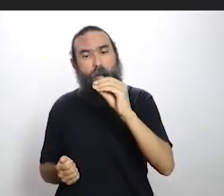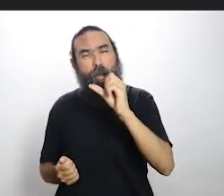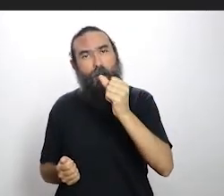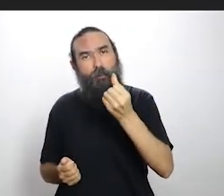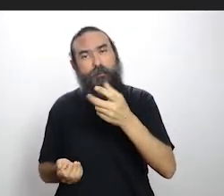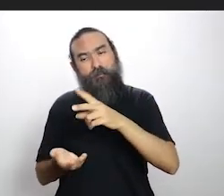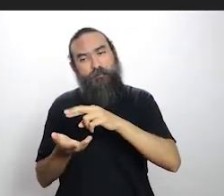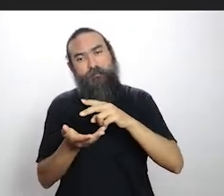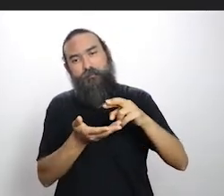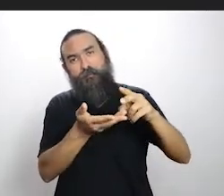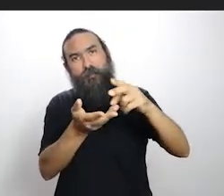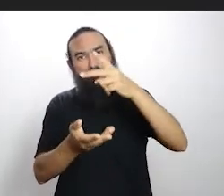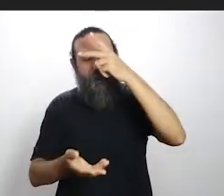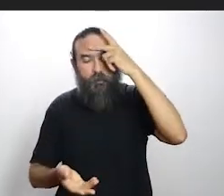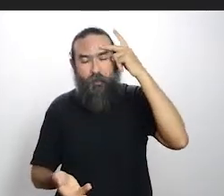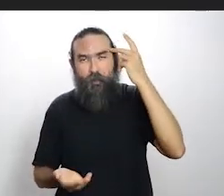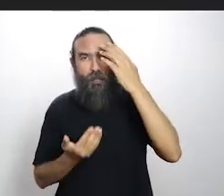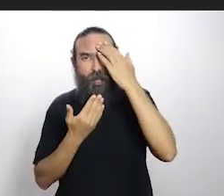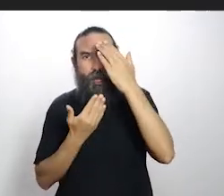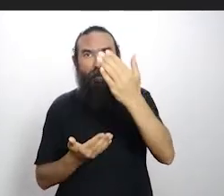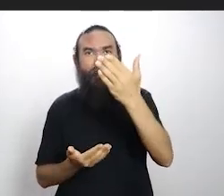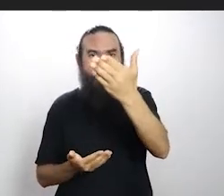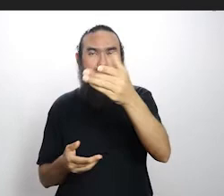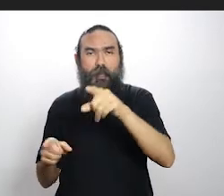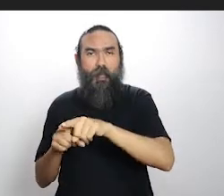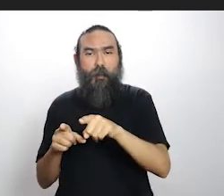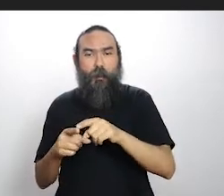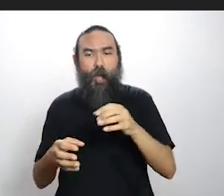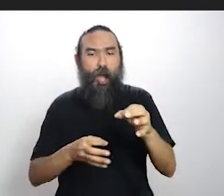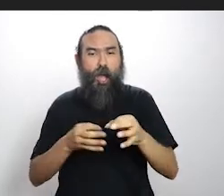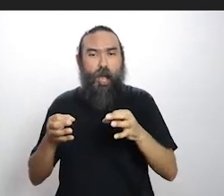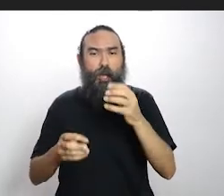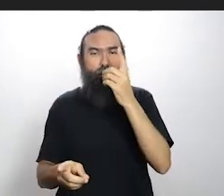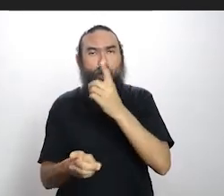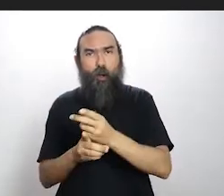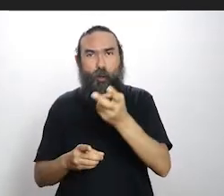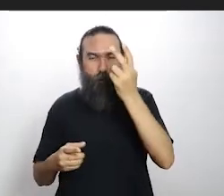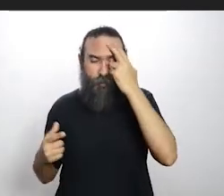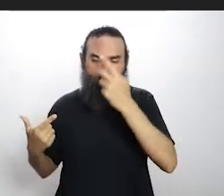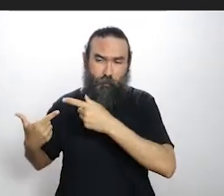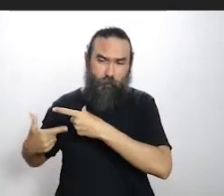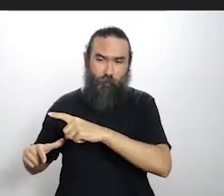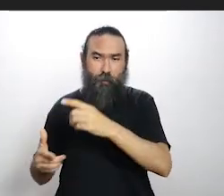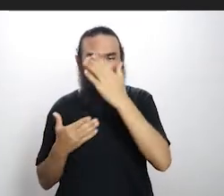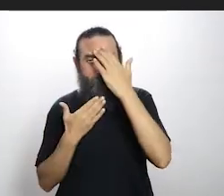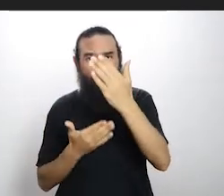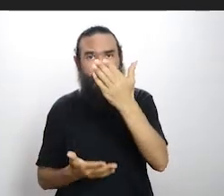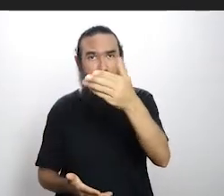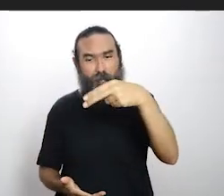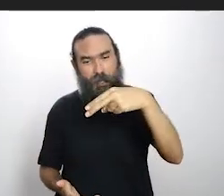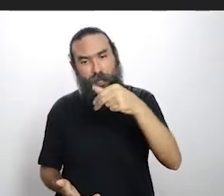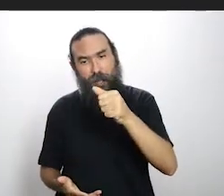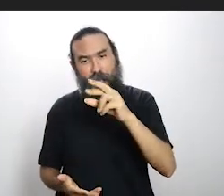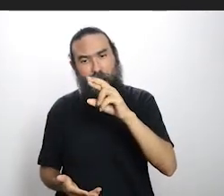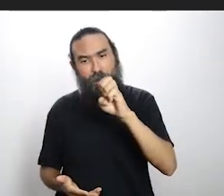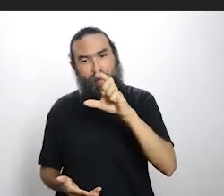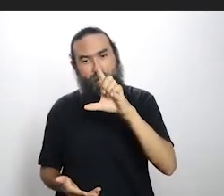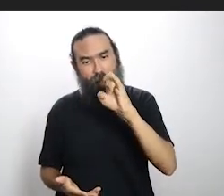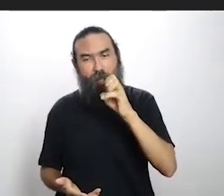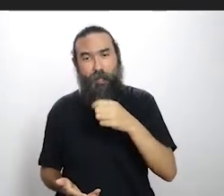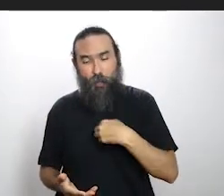de Culturas, agradecer a Narelli, acompanho a programação e as atividades do Encontro de Culturas há muitos